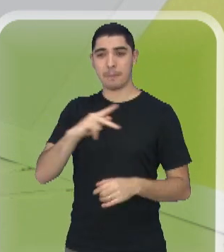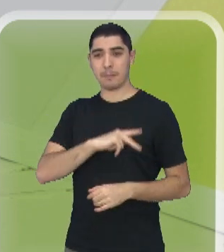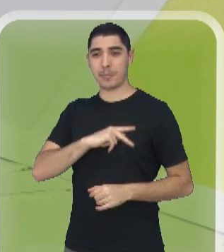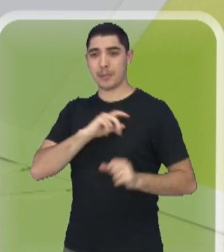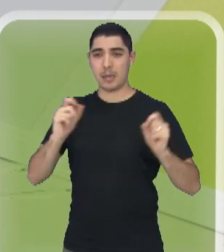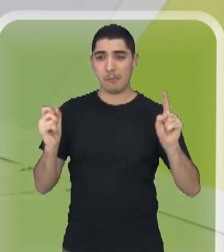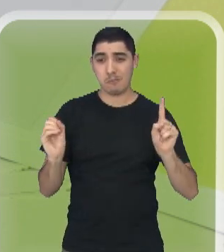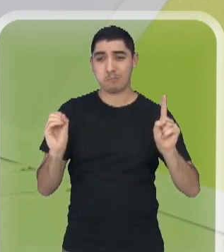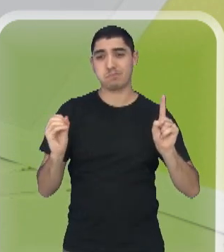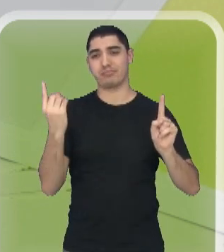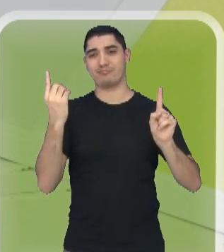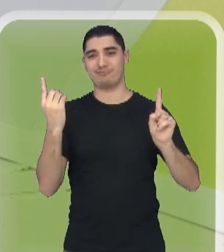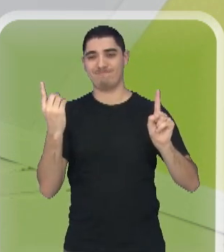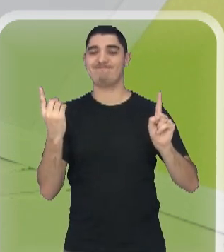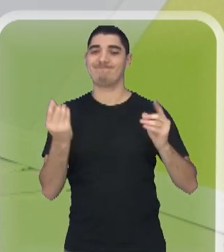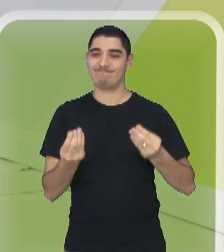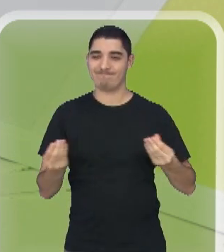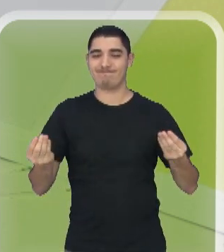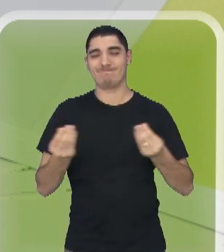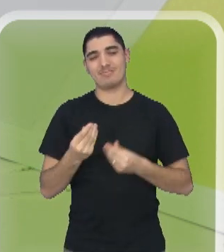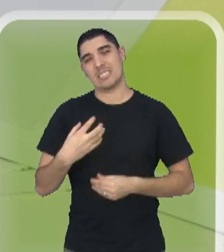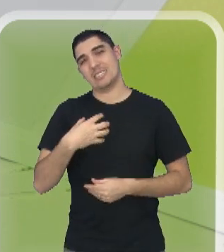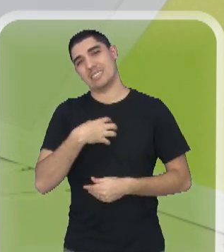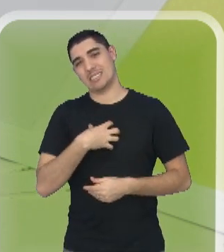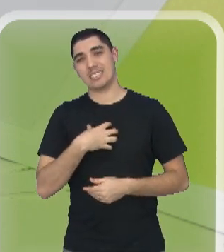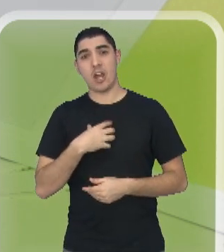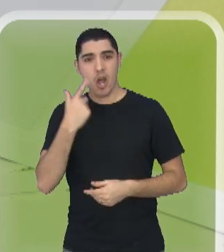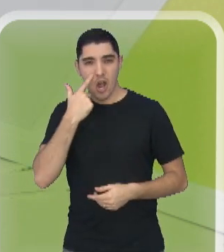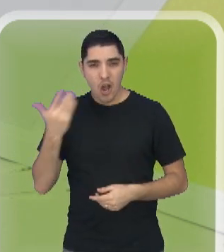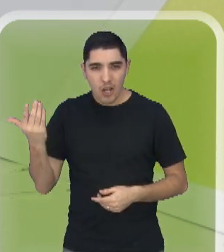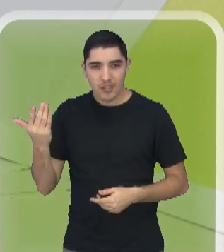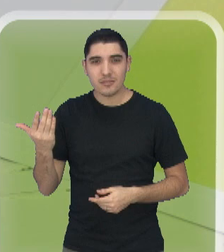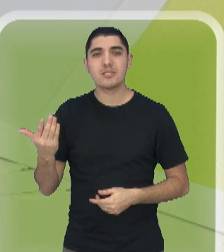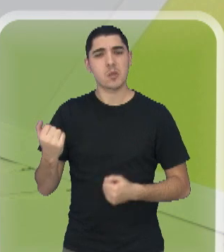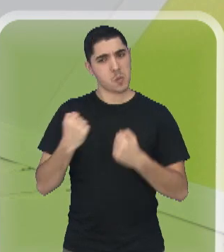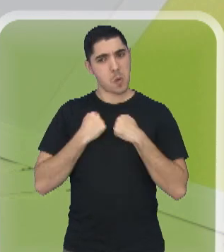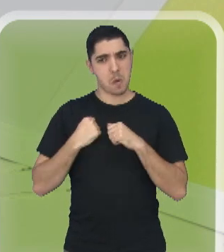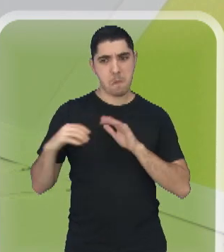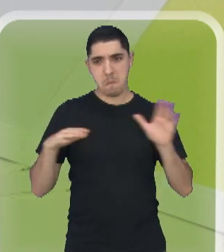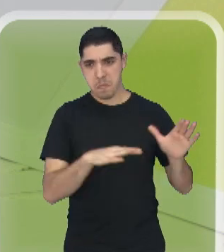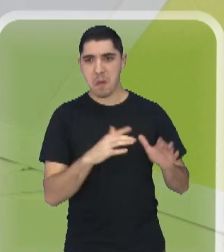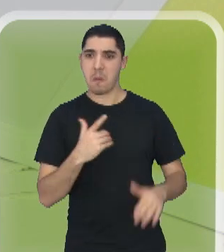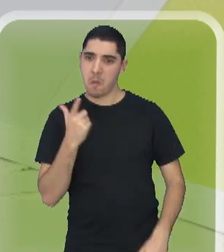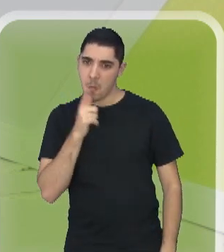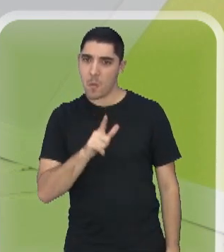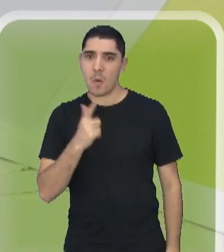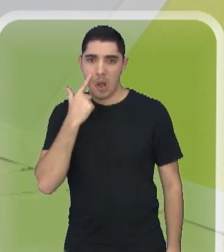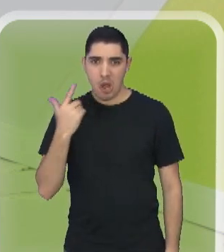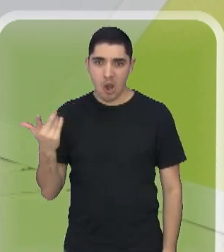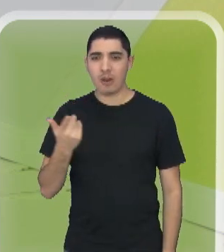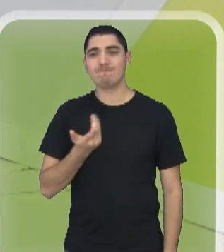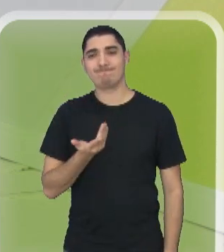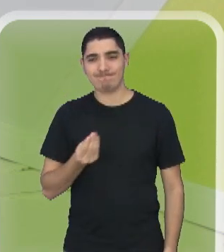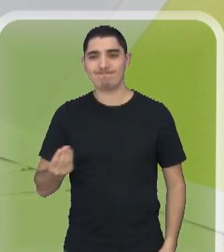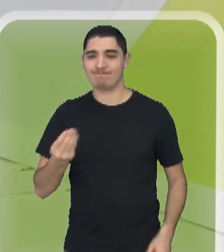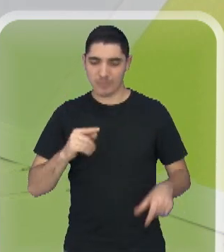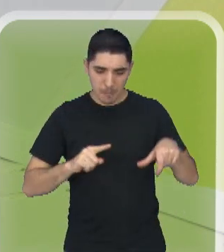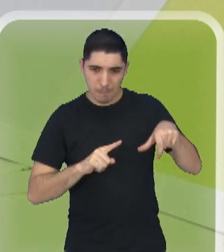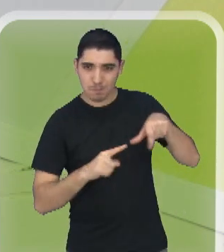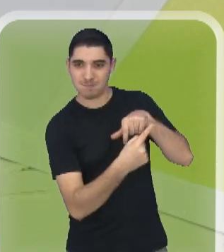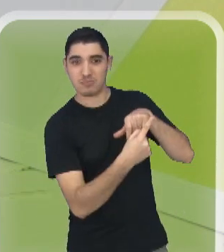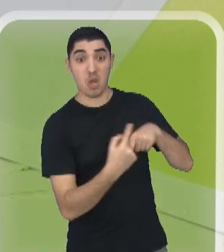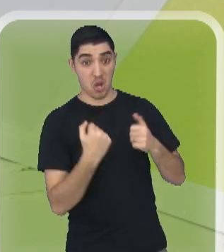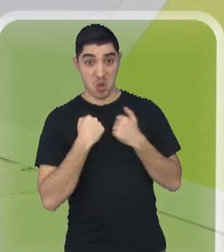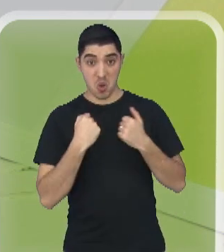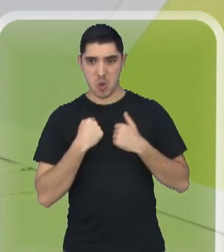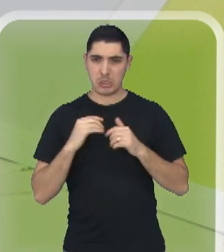2 e pouquinho para terminar. Realmente fica com aquele gostinho. Olha o gol que perdeu. A goleirona foi bem ali na sobra. Acabou batendo de perna esquerda para fora. Ó, a goleirona